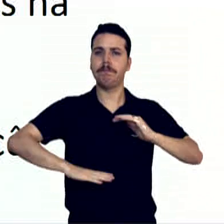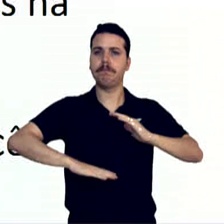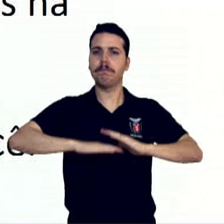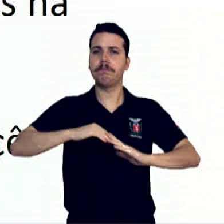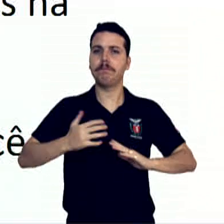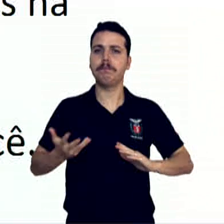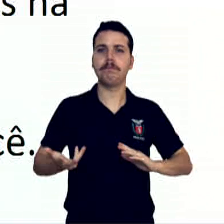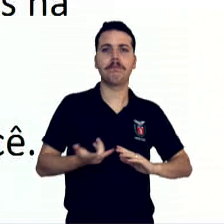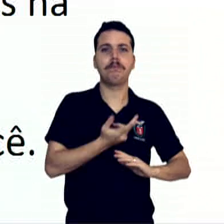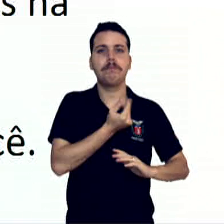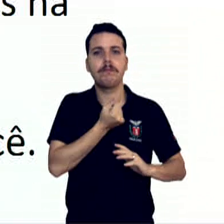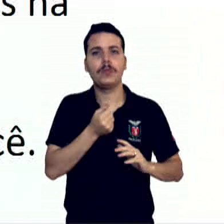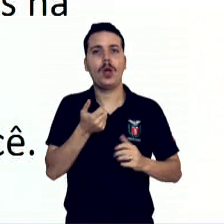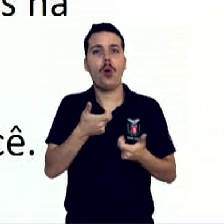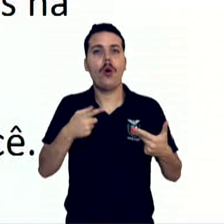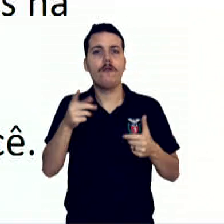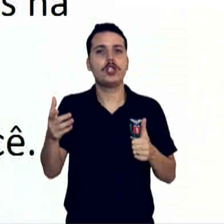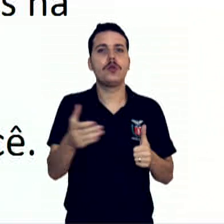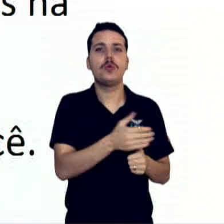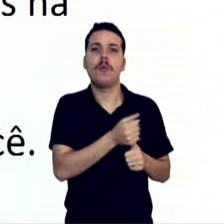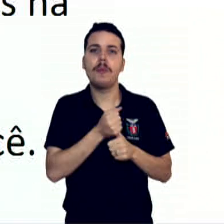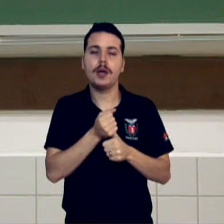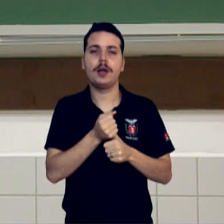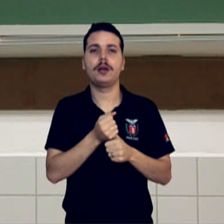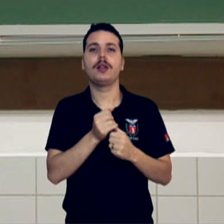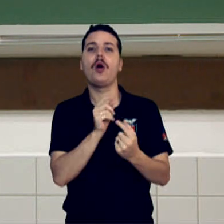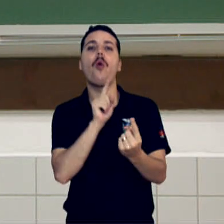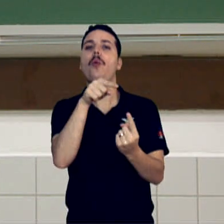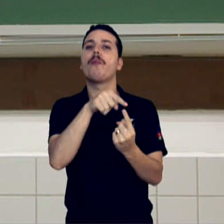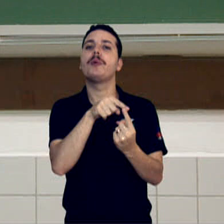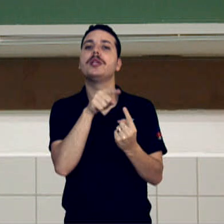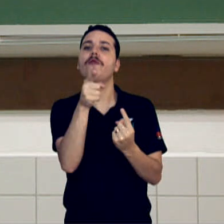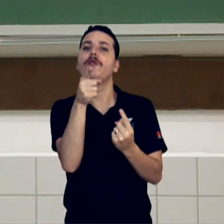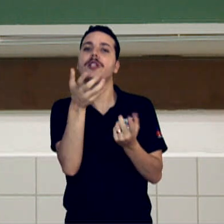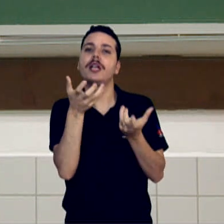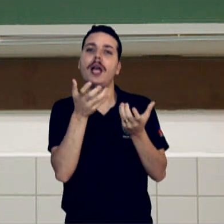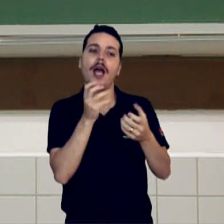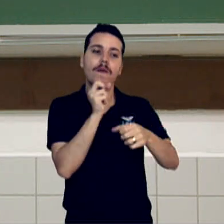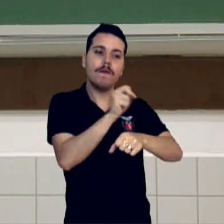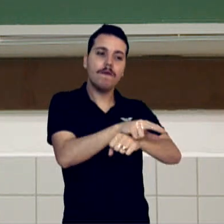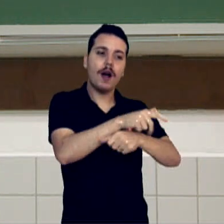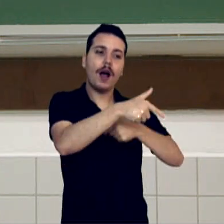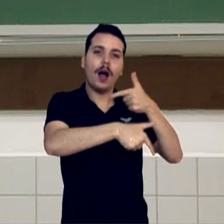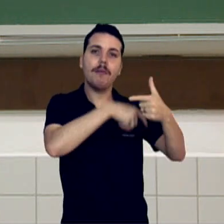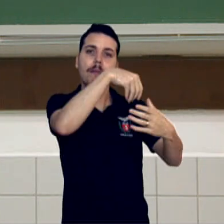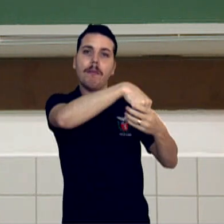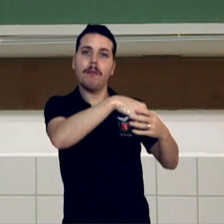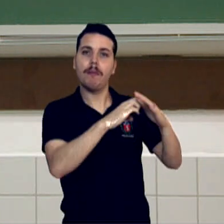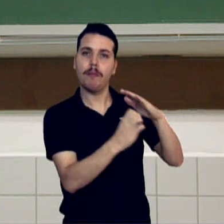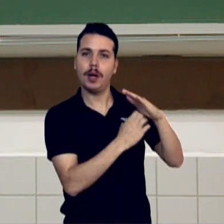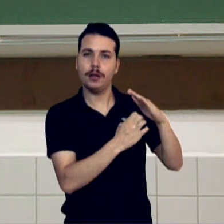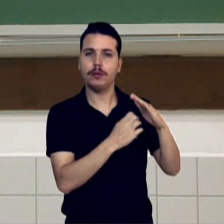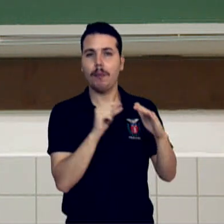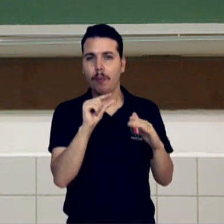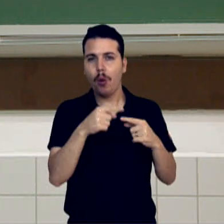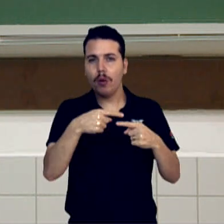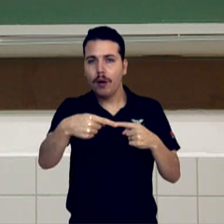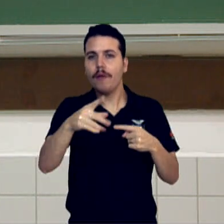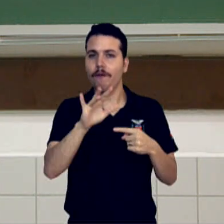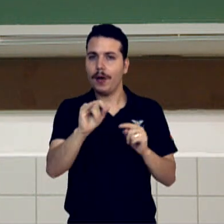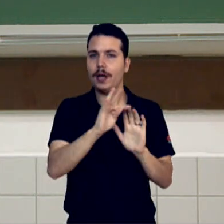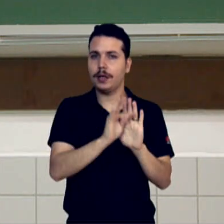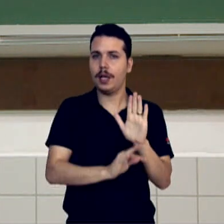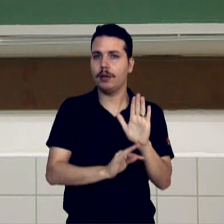seus objetivos ao trabalhar naquela empresa, né? E a gente vai tratar desse texto daqui a pouco.